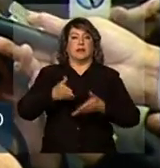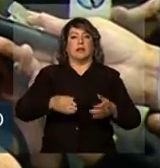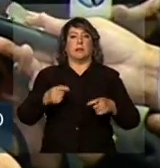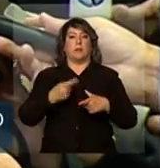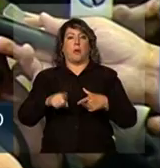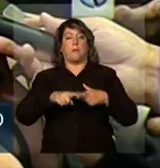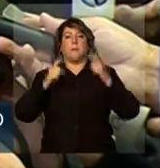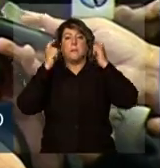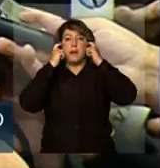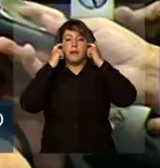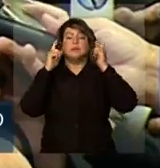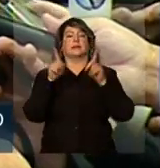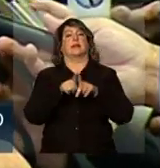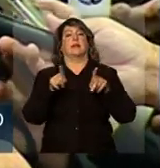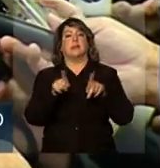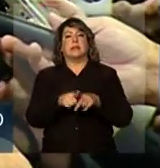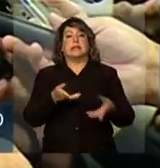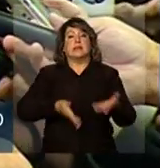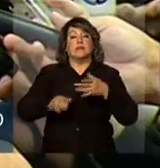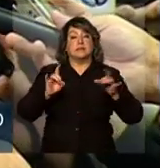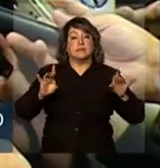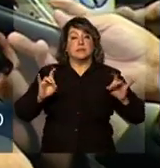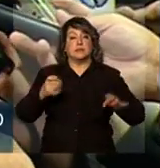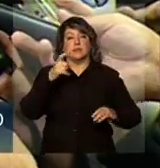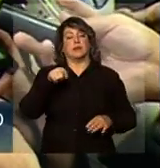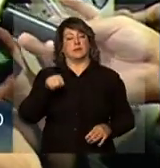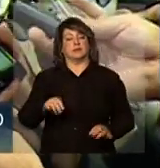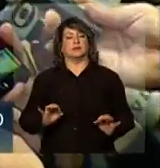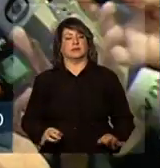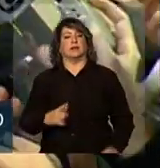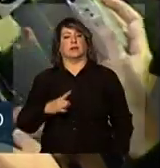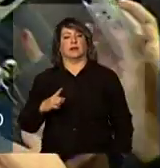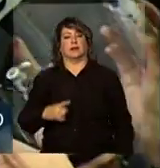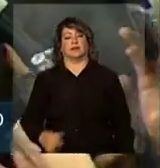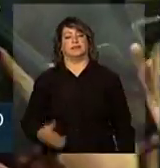hospitais a serviços especializados e isso é inegável